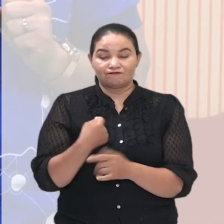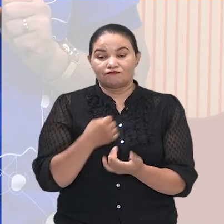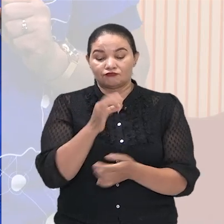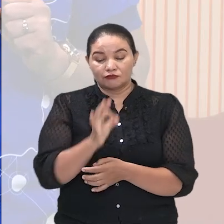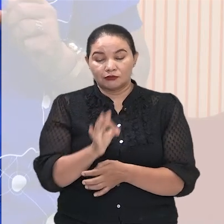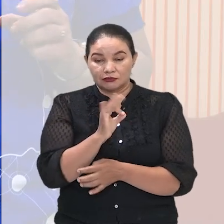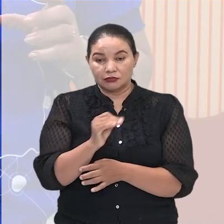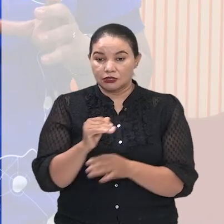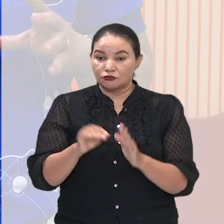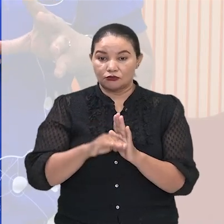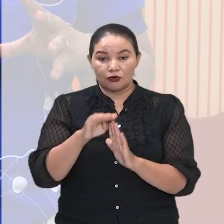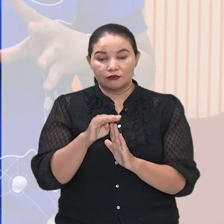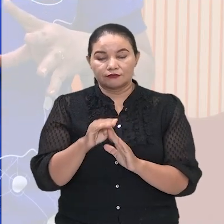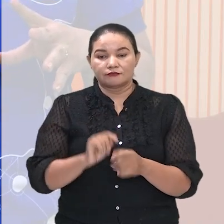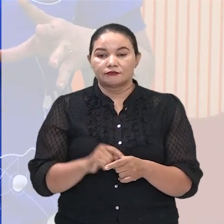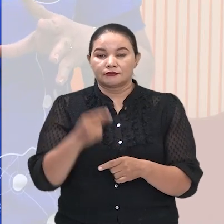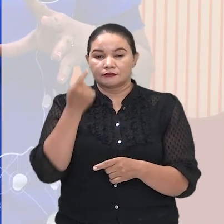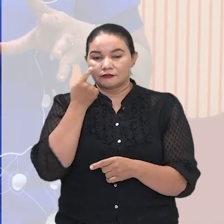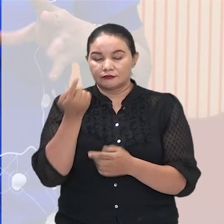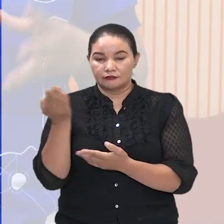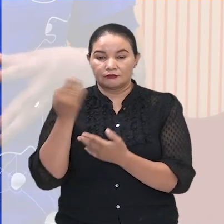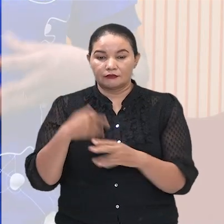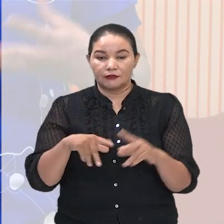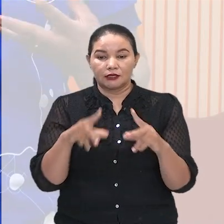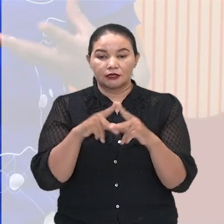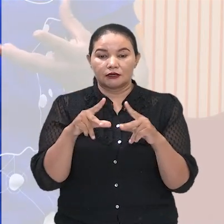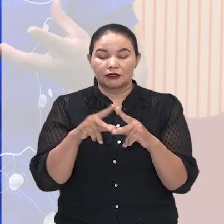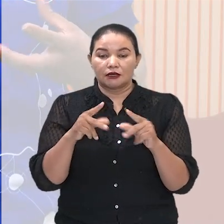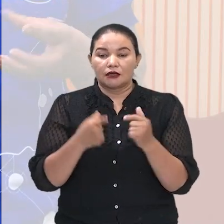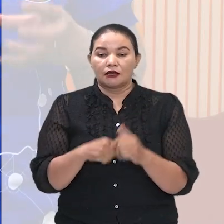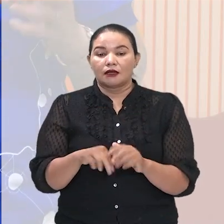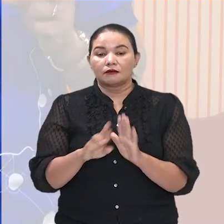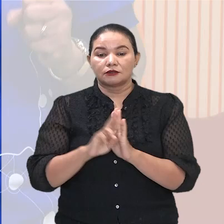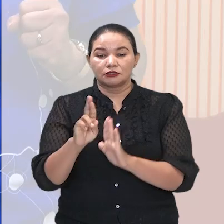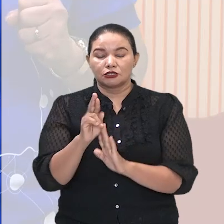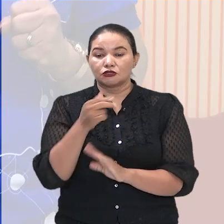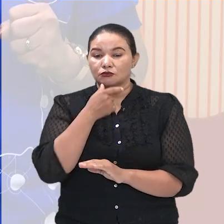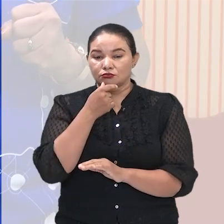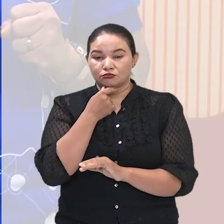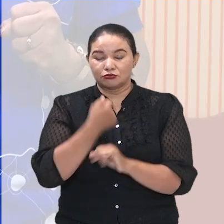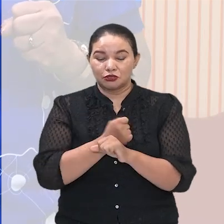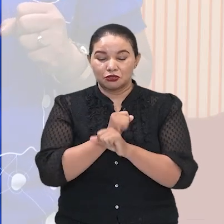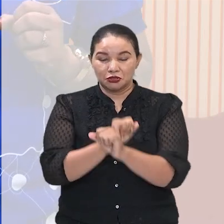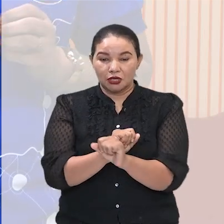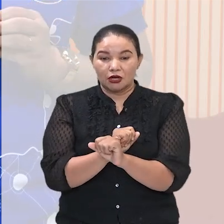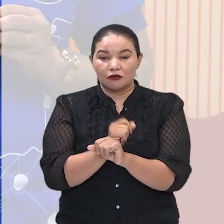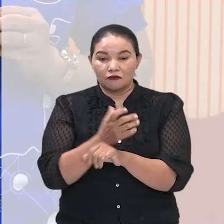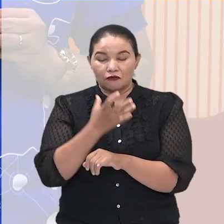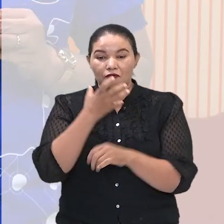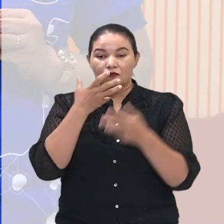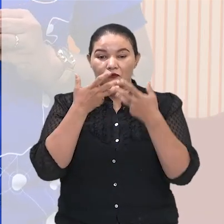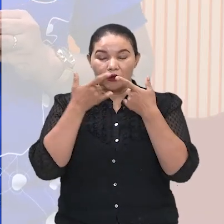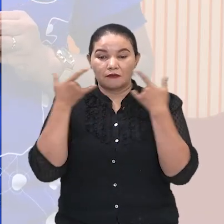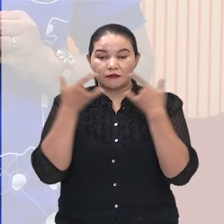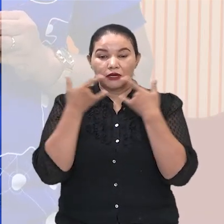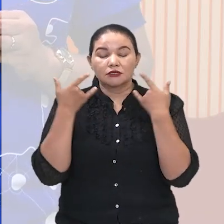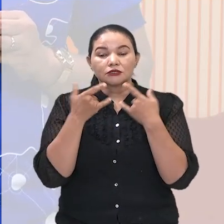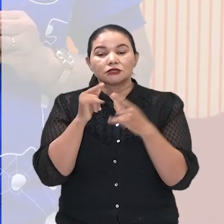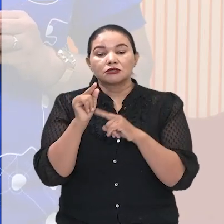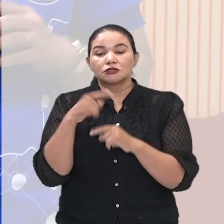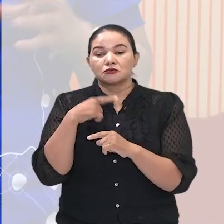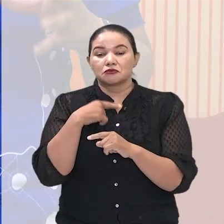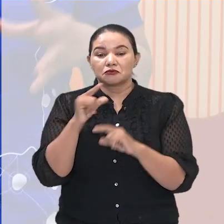nossa pirâmide, nós temos aí a representação de um escravizado usando uma máscara, que ela é chamada de máscara